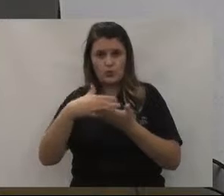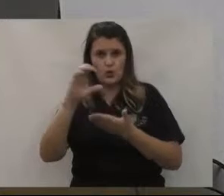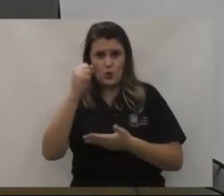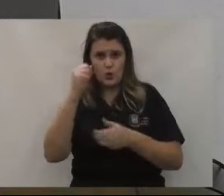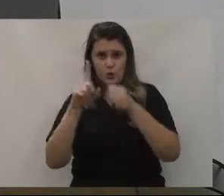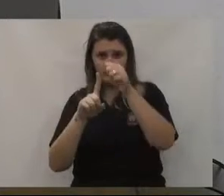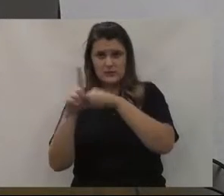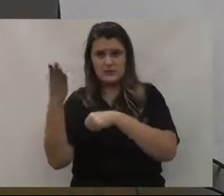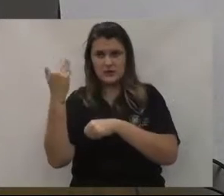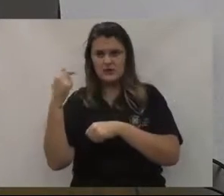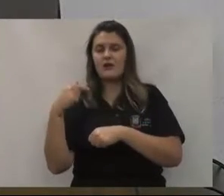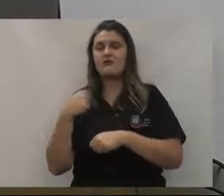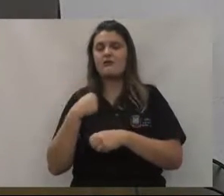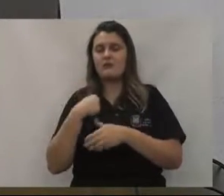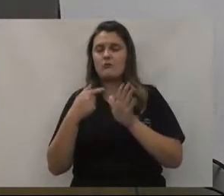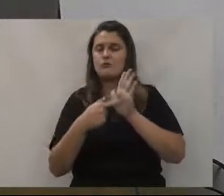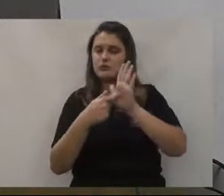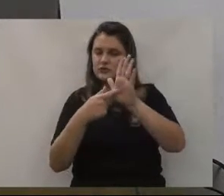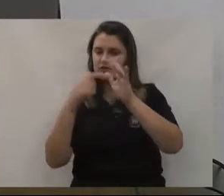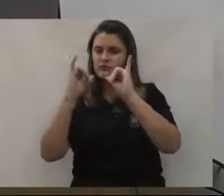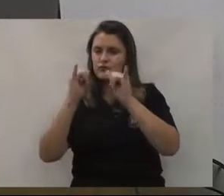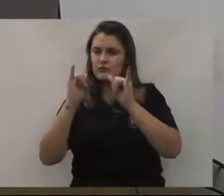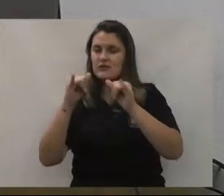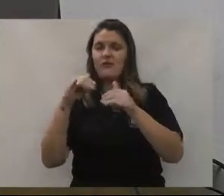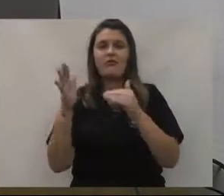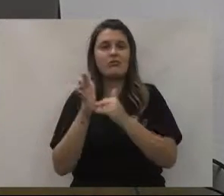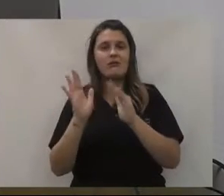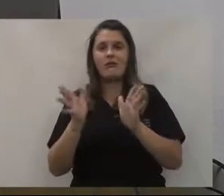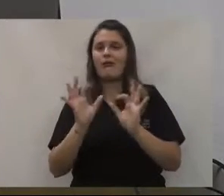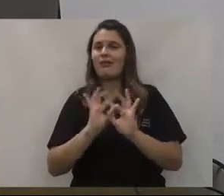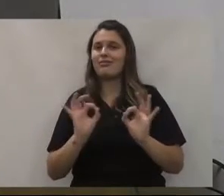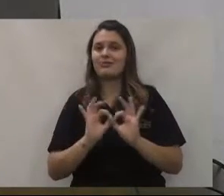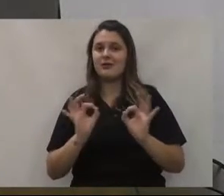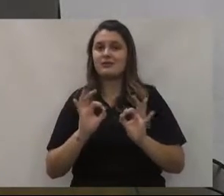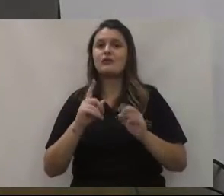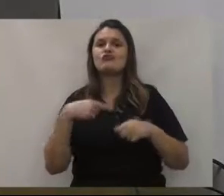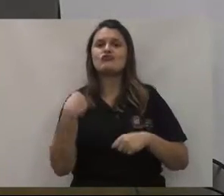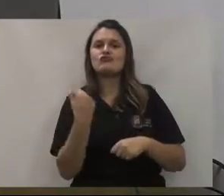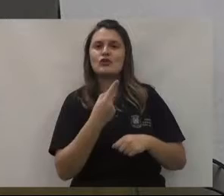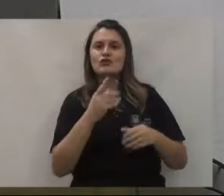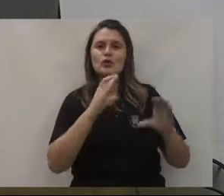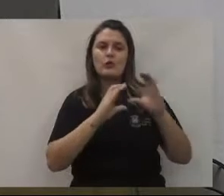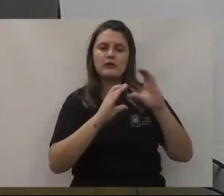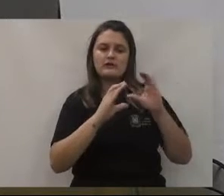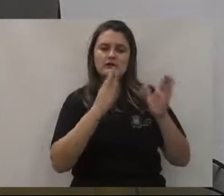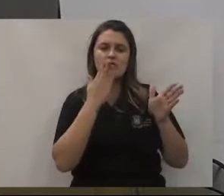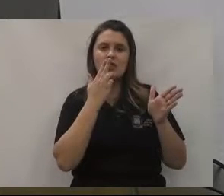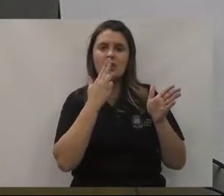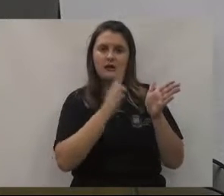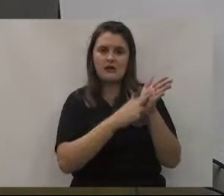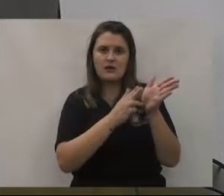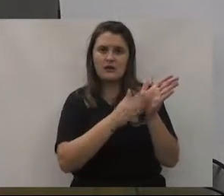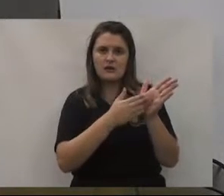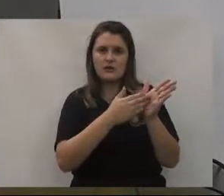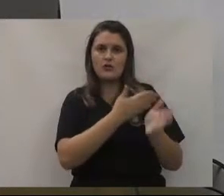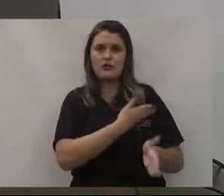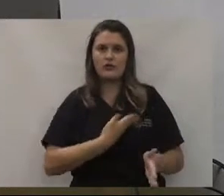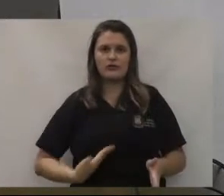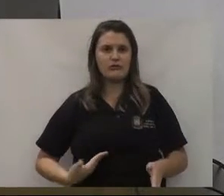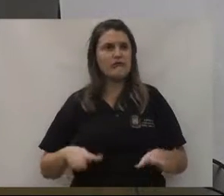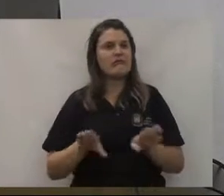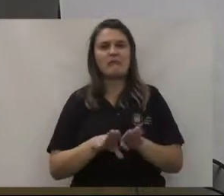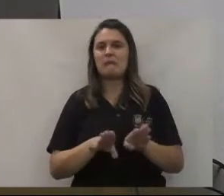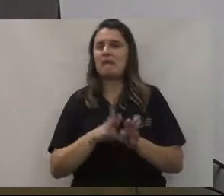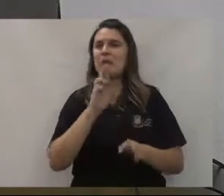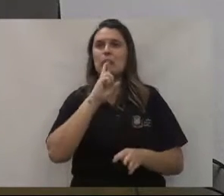recebeu lá e nós apresentamos a ele. Não foi tomada nenhuma providência. Comunicamos e entregamos correspondência ao governador, também não